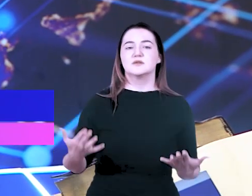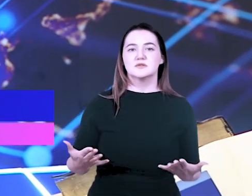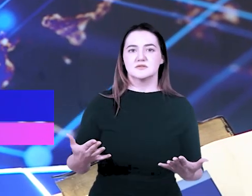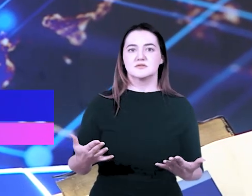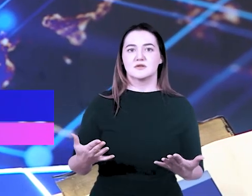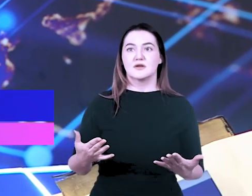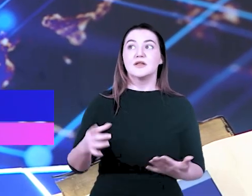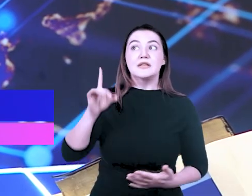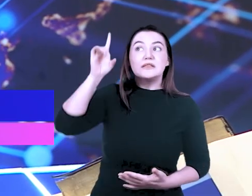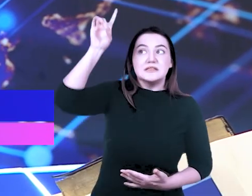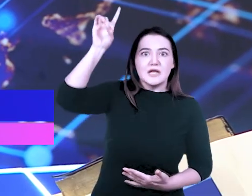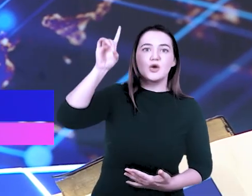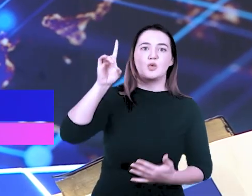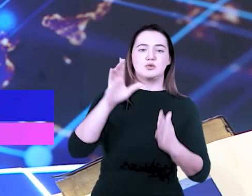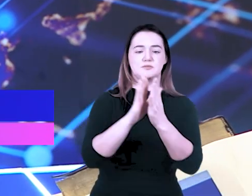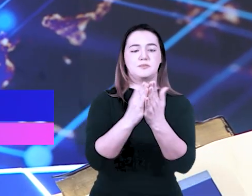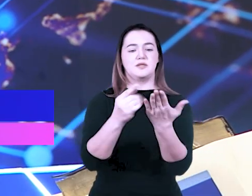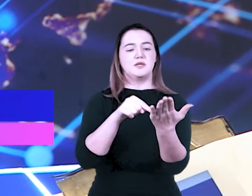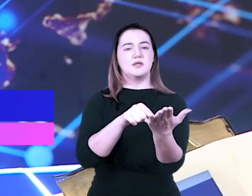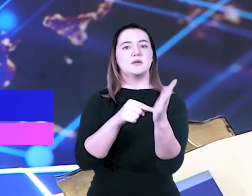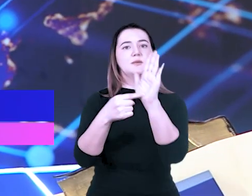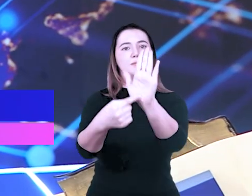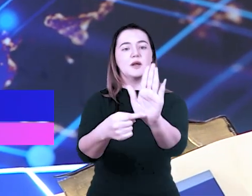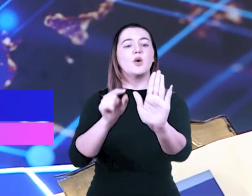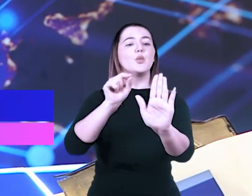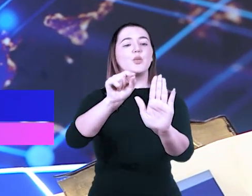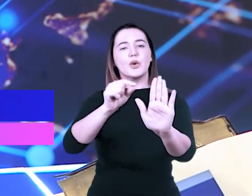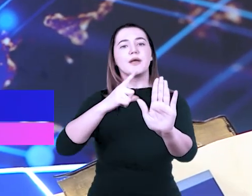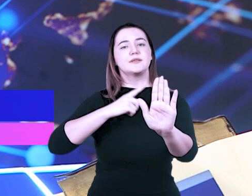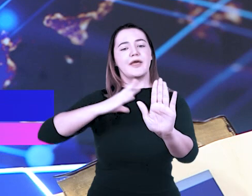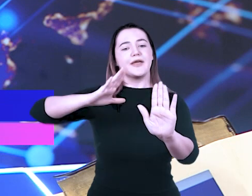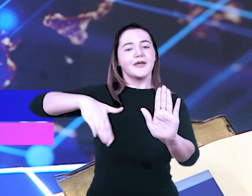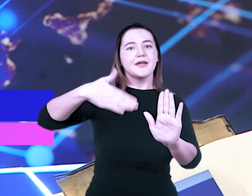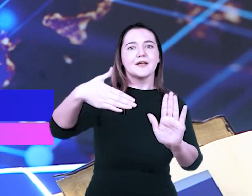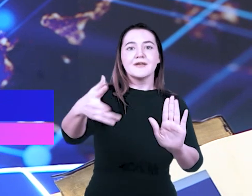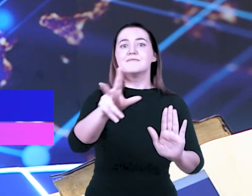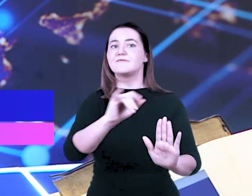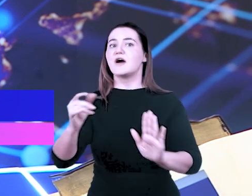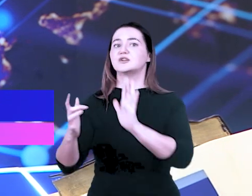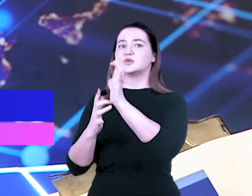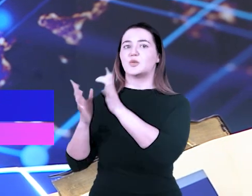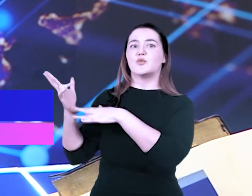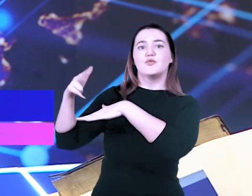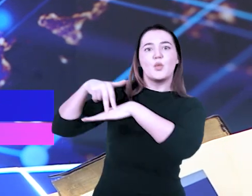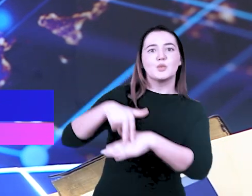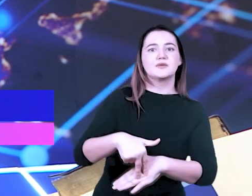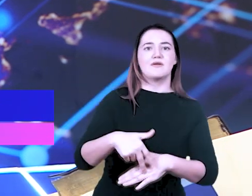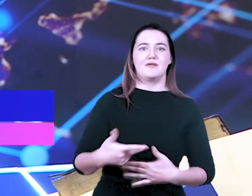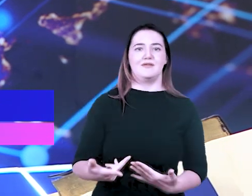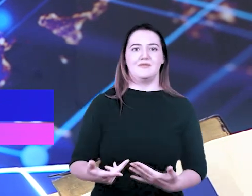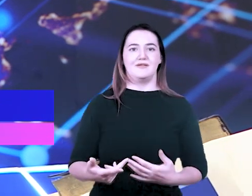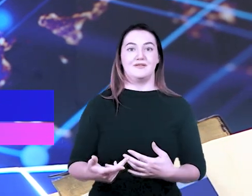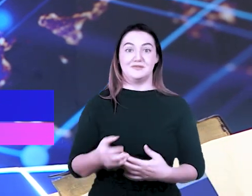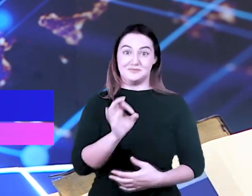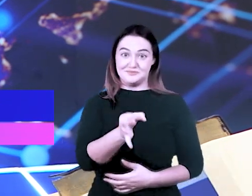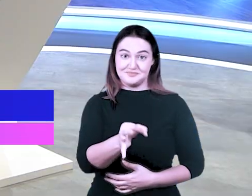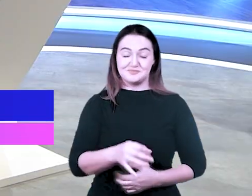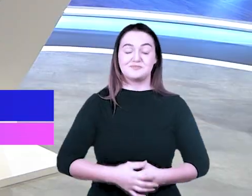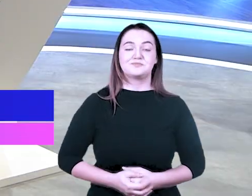compreende a palavra do Senhor, porque mesmo para os amigos de Jesus, enquanto ele esteve aqui na terra, a morte era uma ameaça.